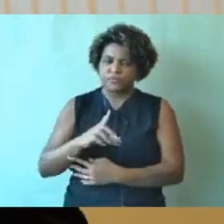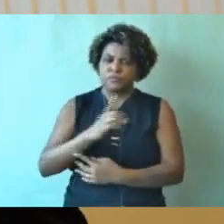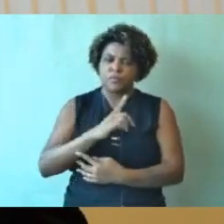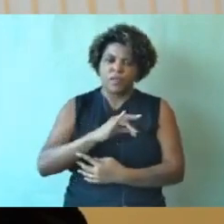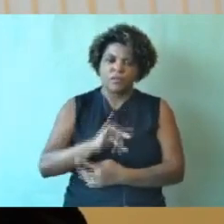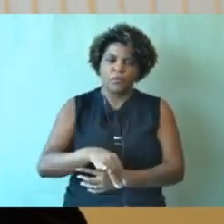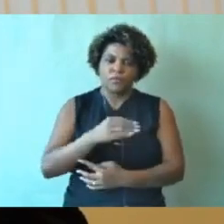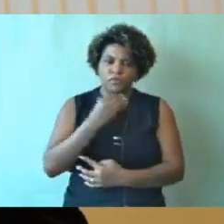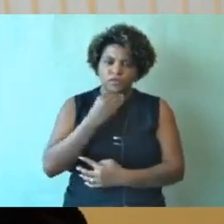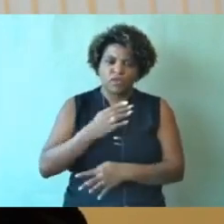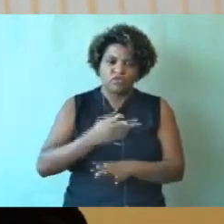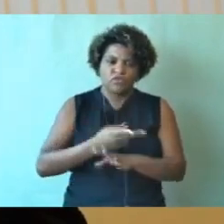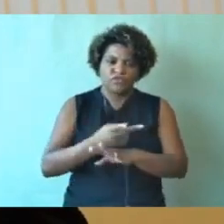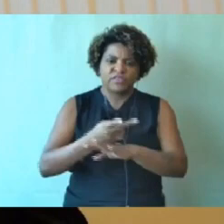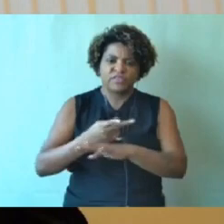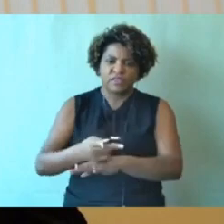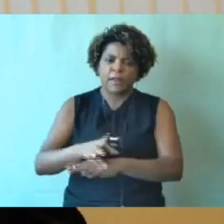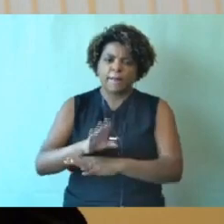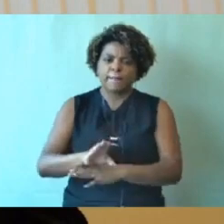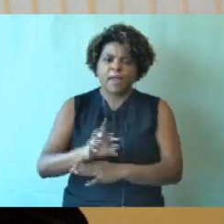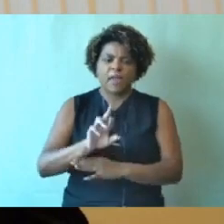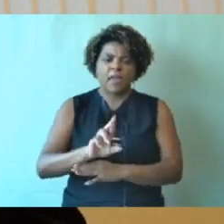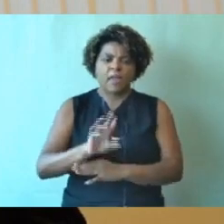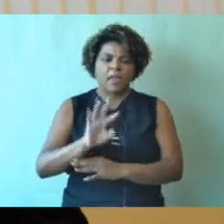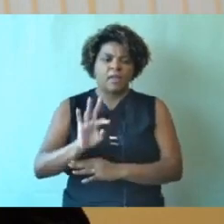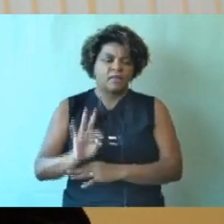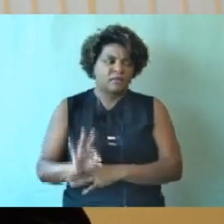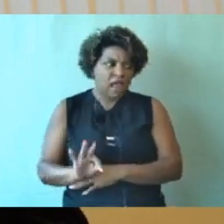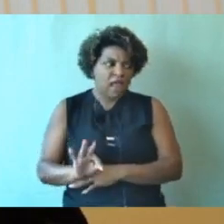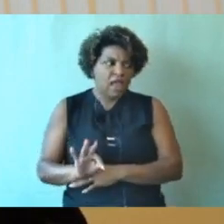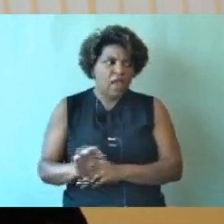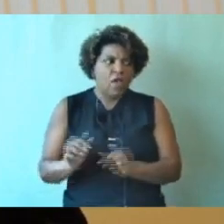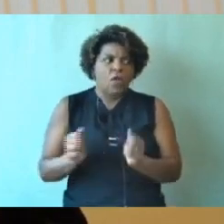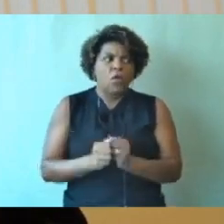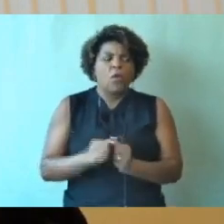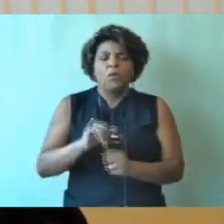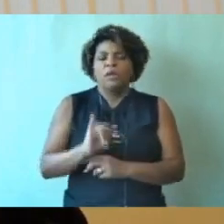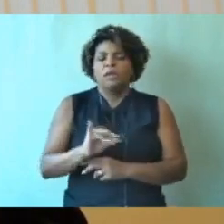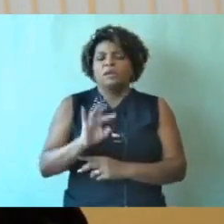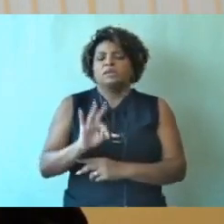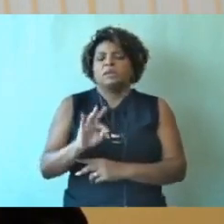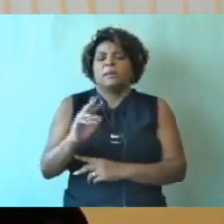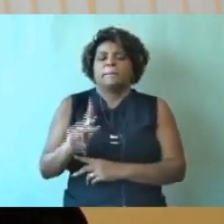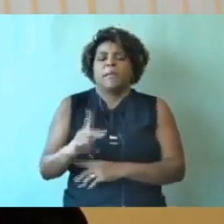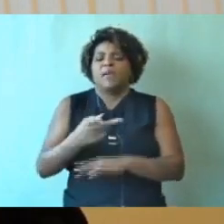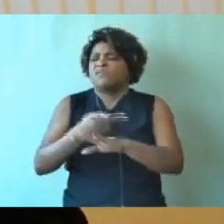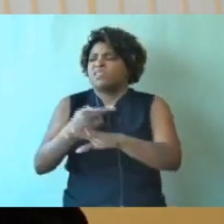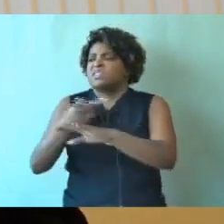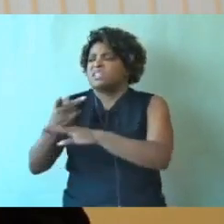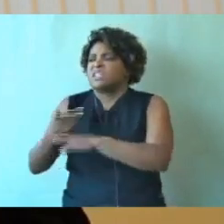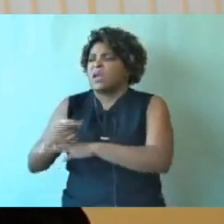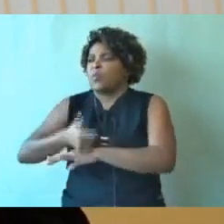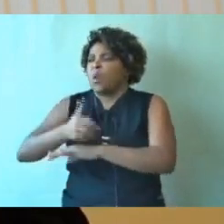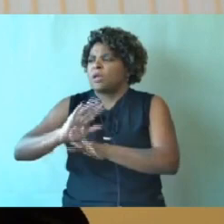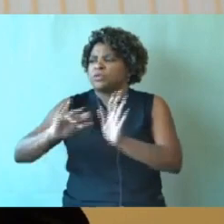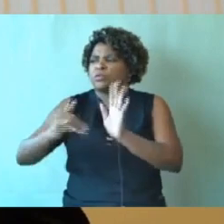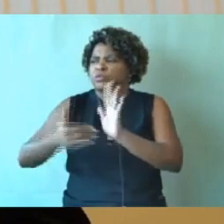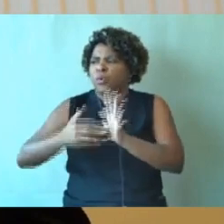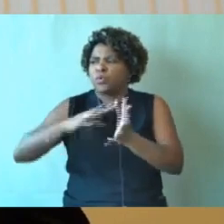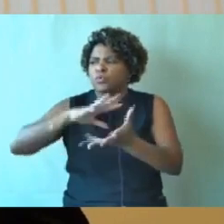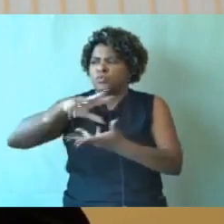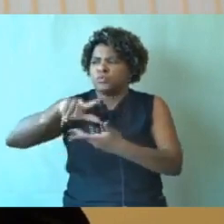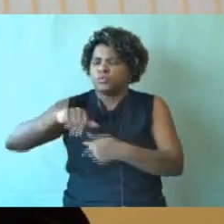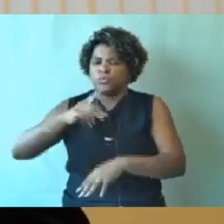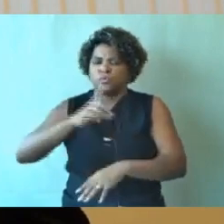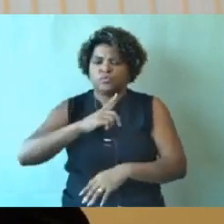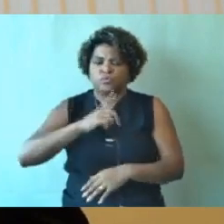afora, com a OITP, União Internacional do Transporte Público. Visitamos quase todos que tem pelo mundo. E a prioridade, em vários lugares,